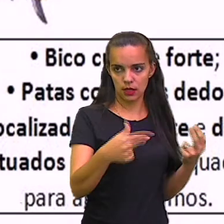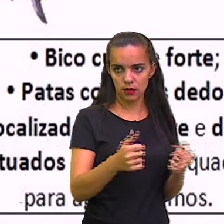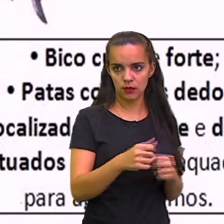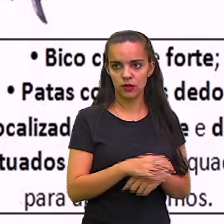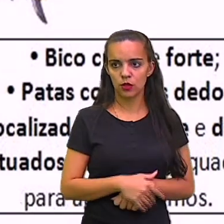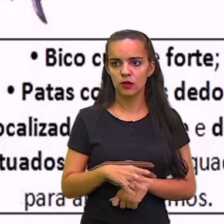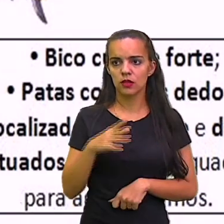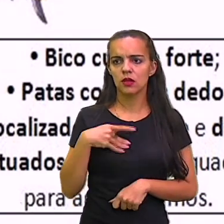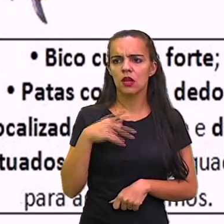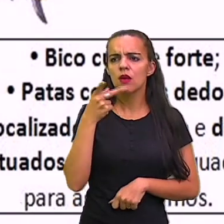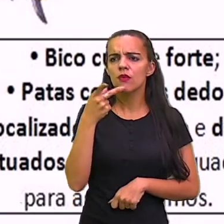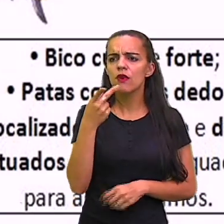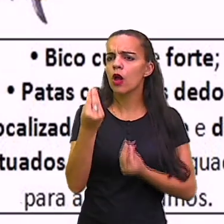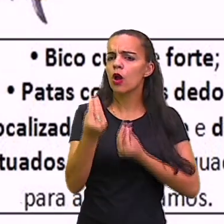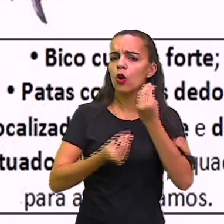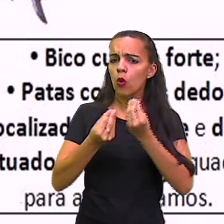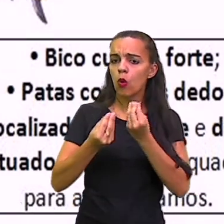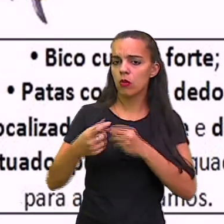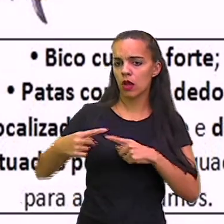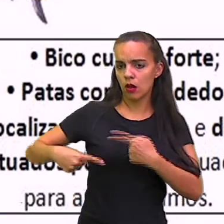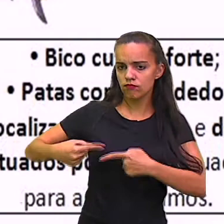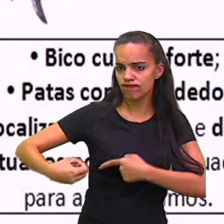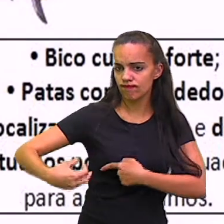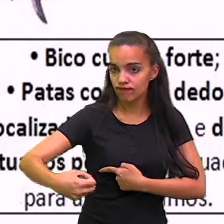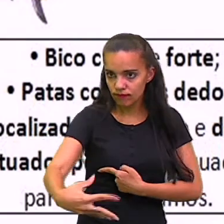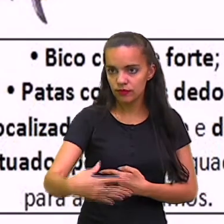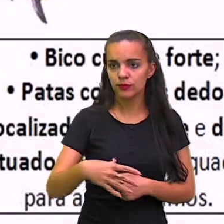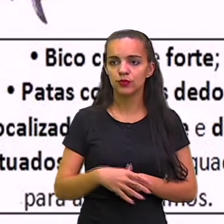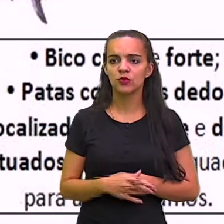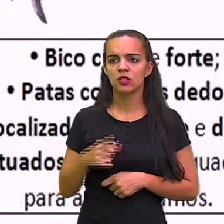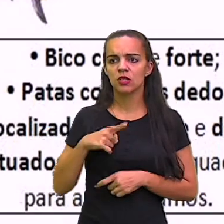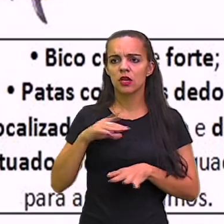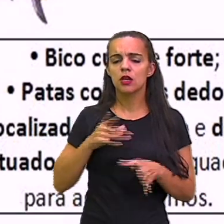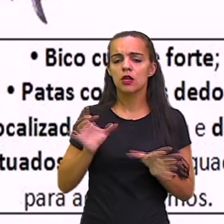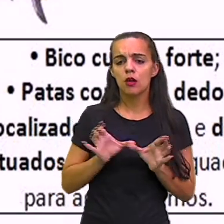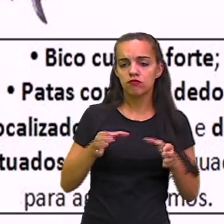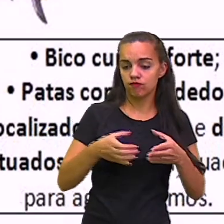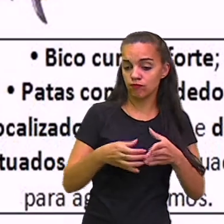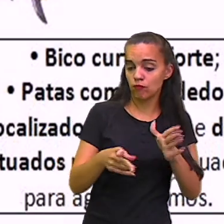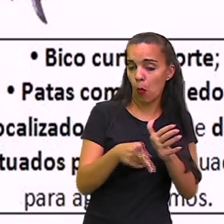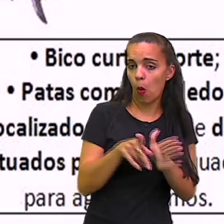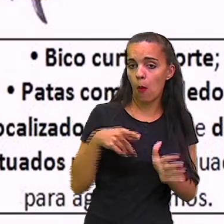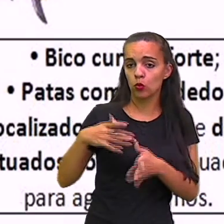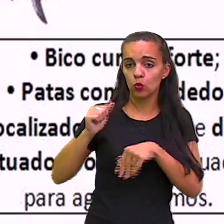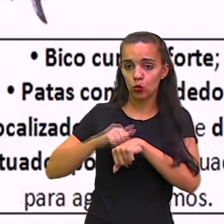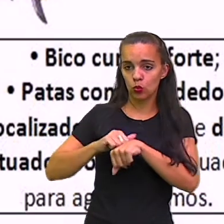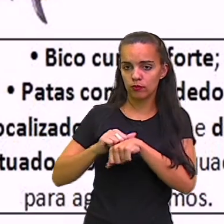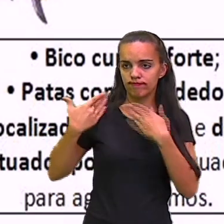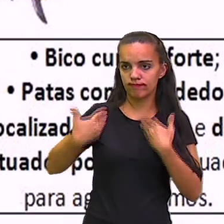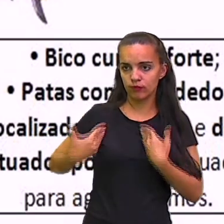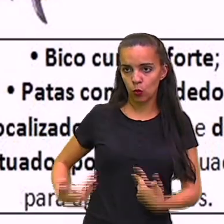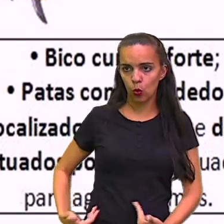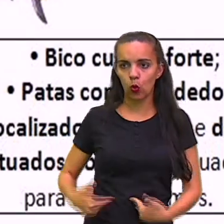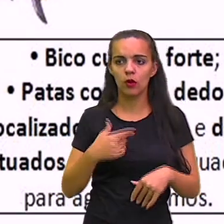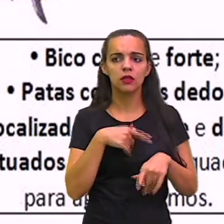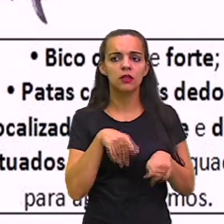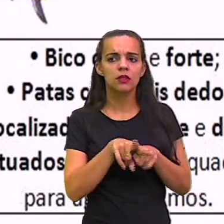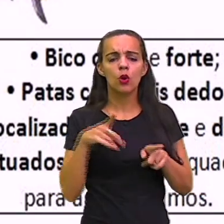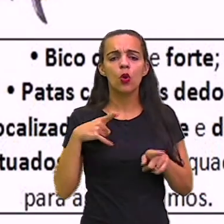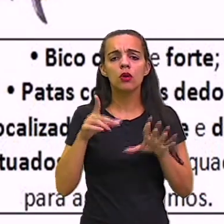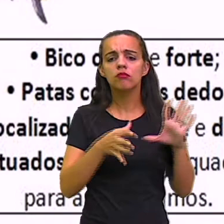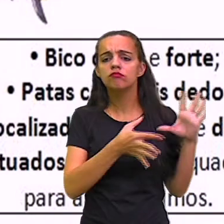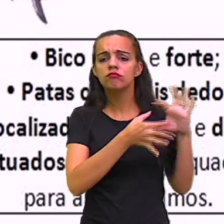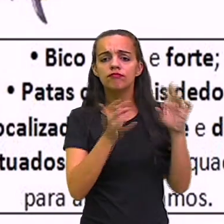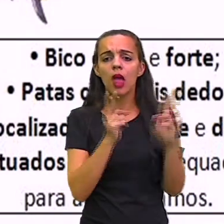falando de como elas se reproduzem da formação óssea desses indivíduos E que seus ossos estão